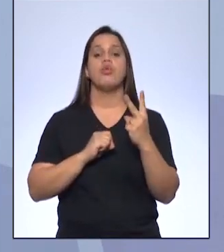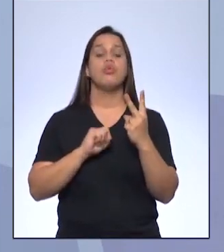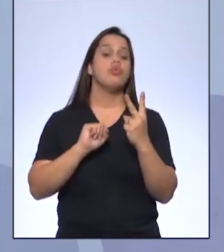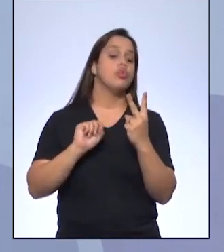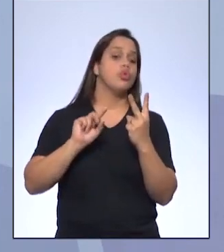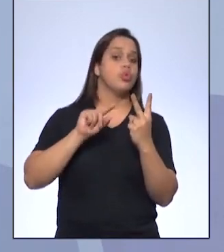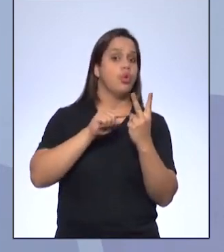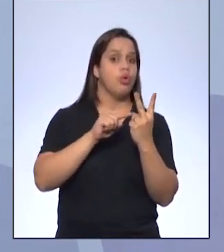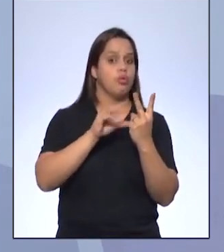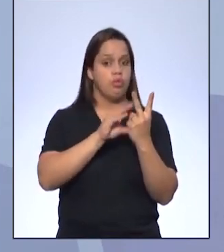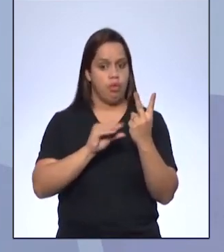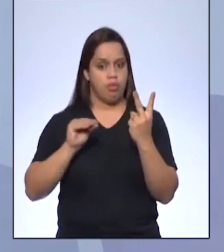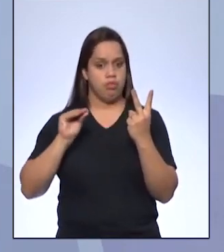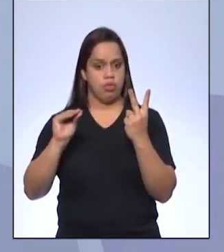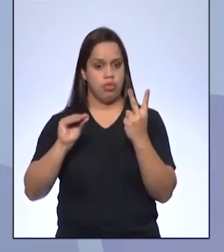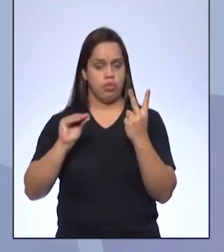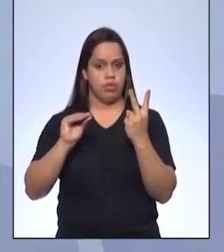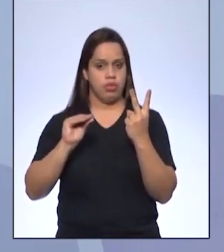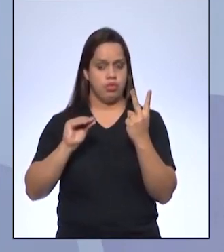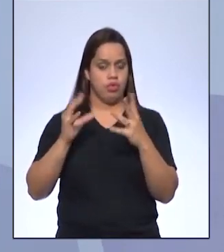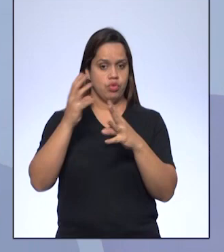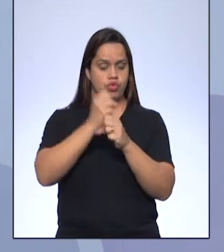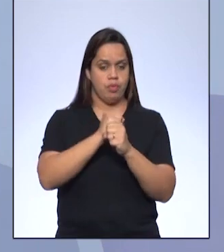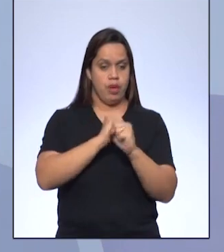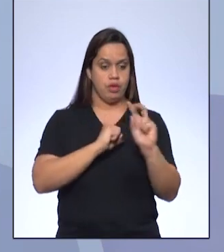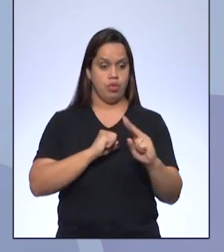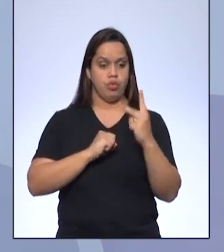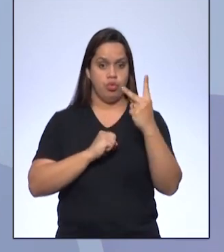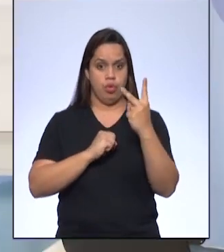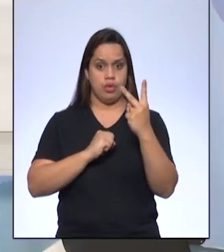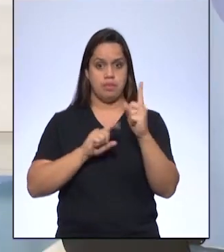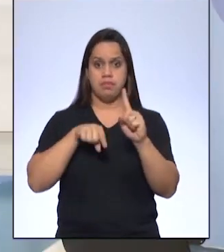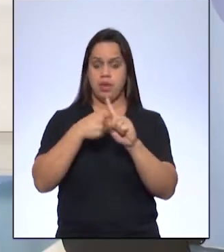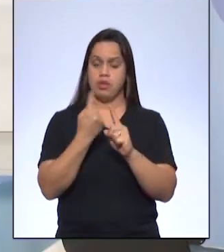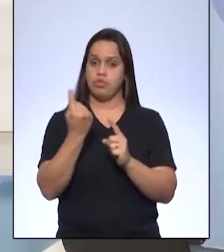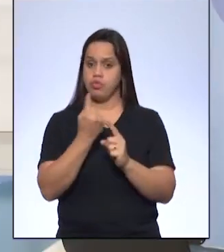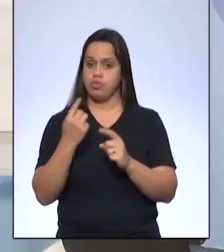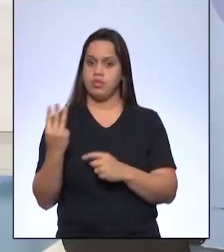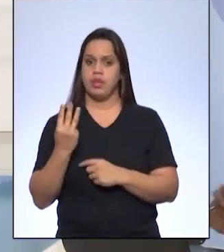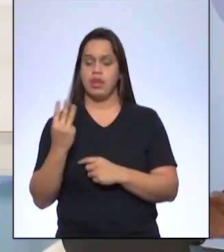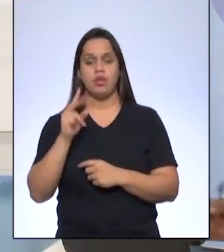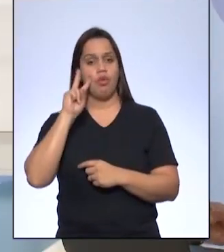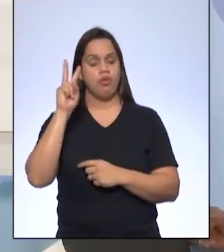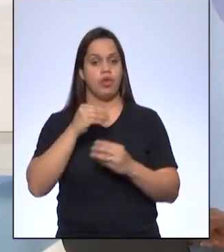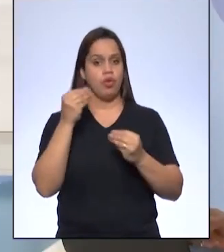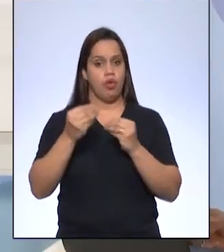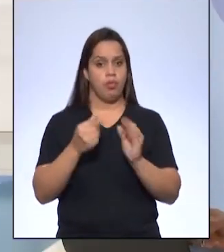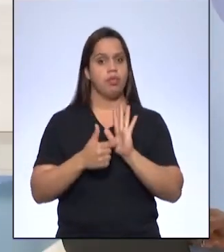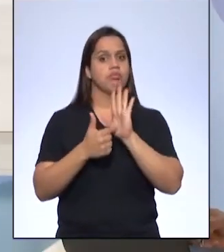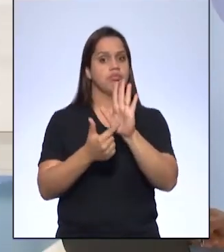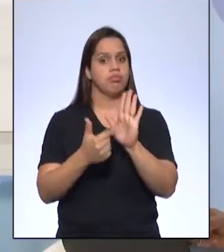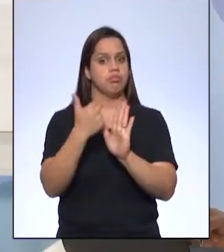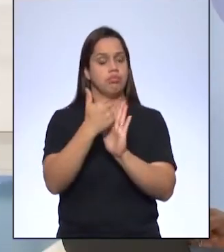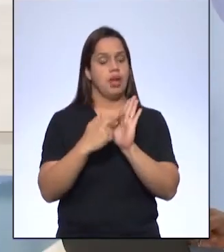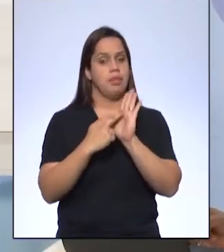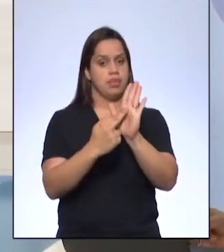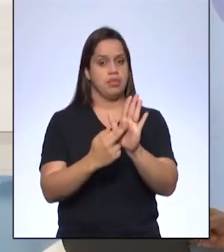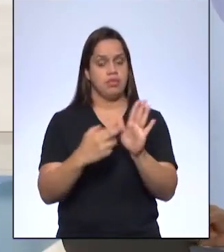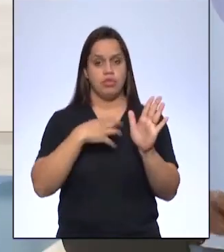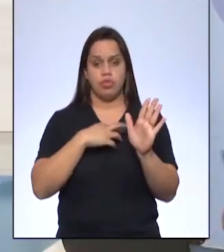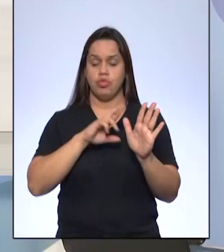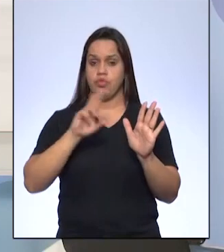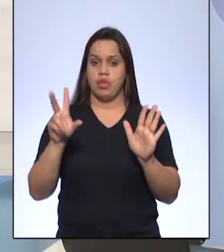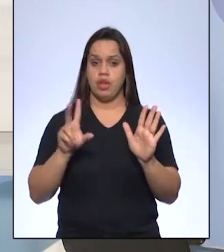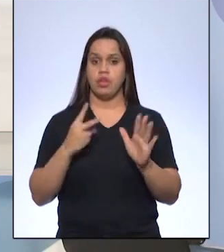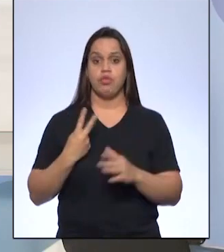1, 3. Observem que eu posso representar de formas diferentes o mesmo valor. A